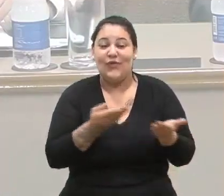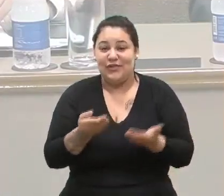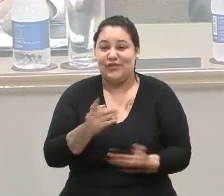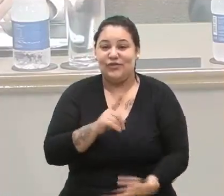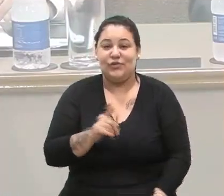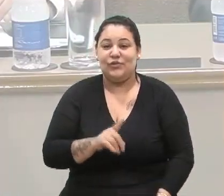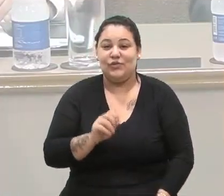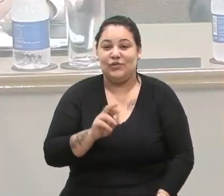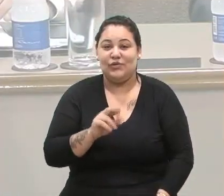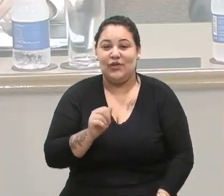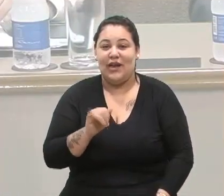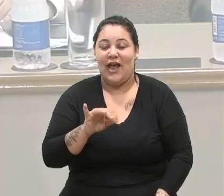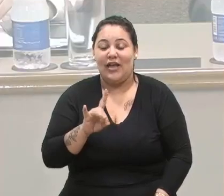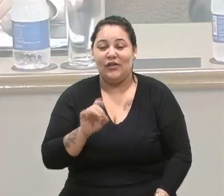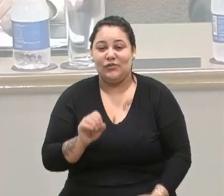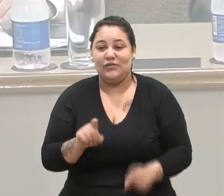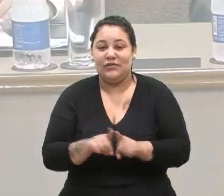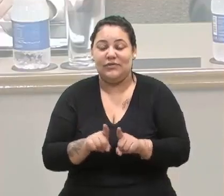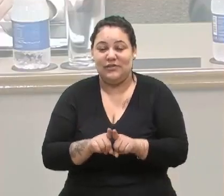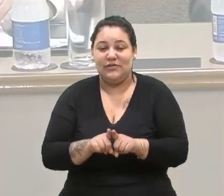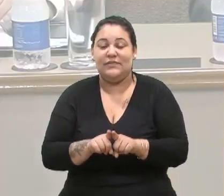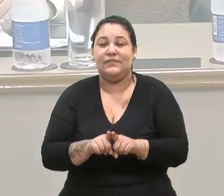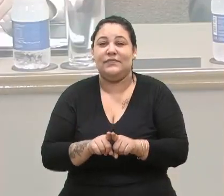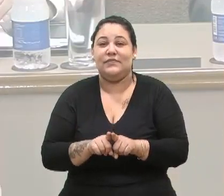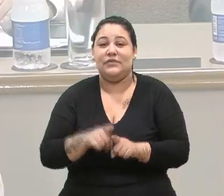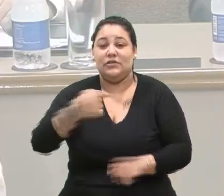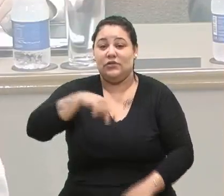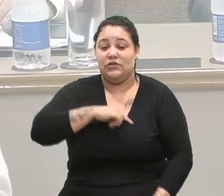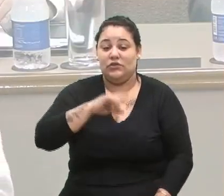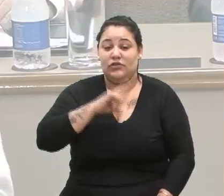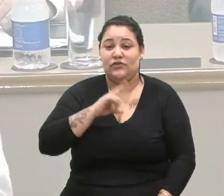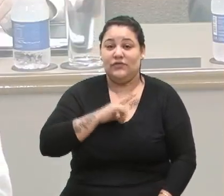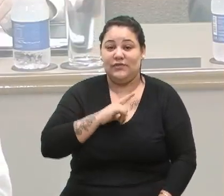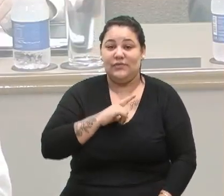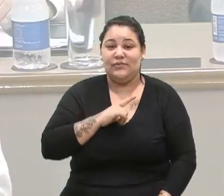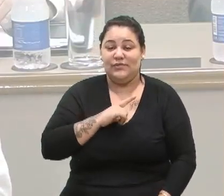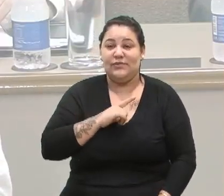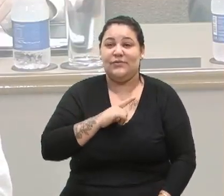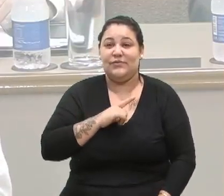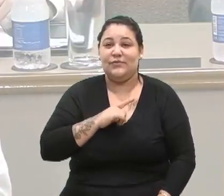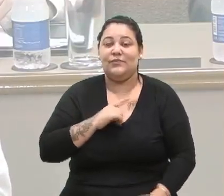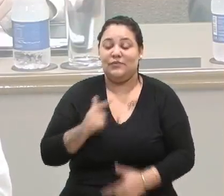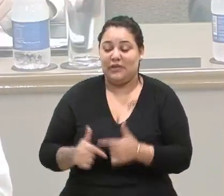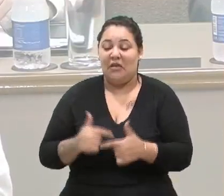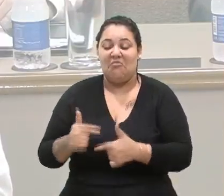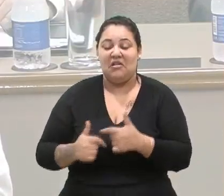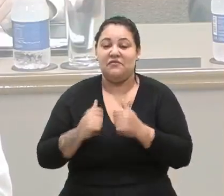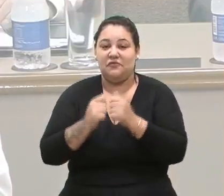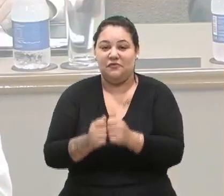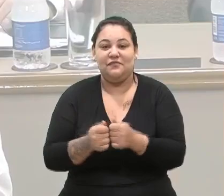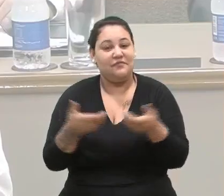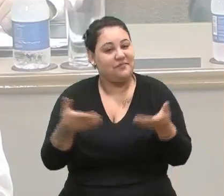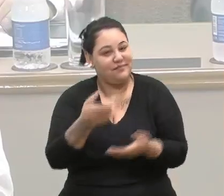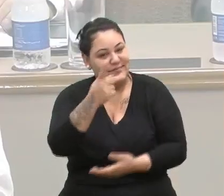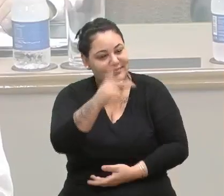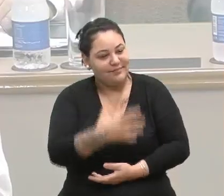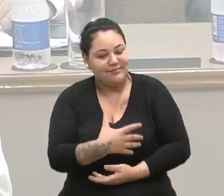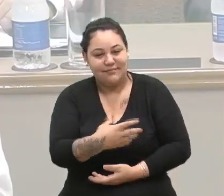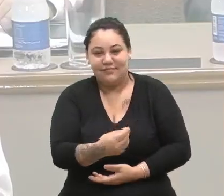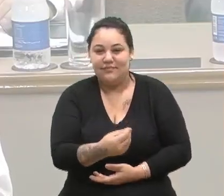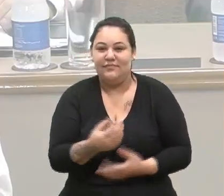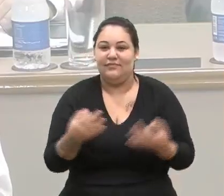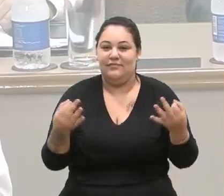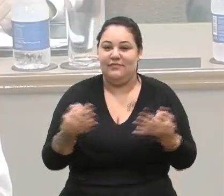do atual progressista, e nós tivemos uma caminhada no PTB juntos. E hoje o teu filho, com